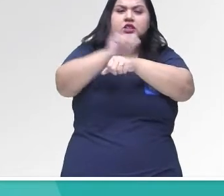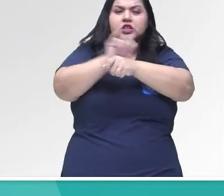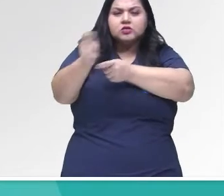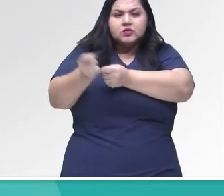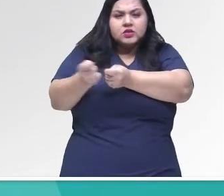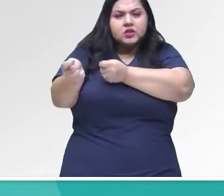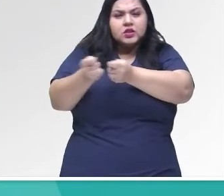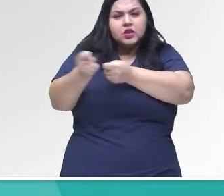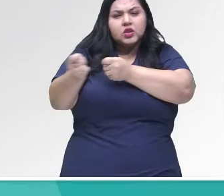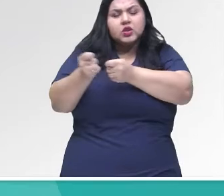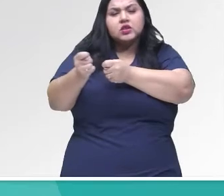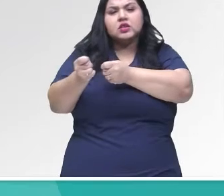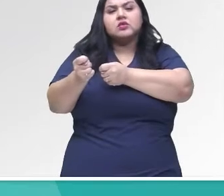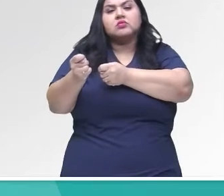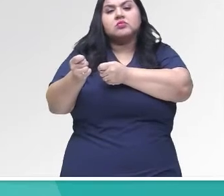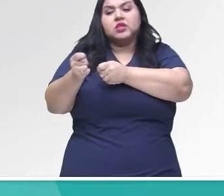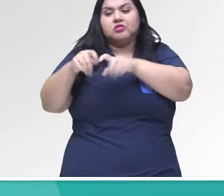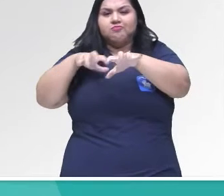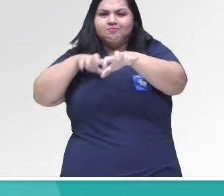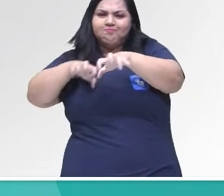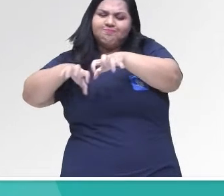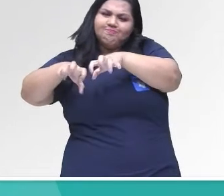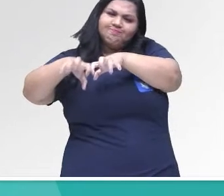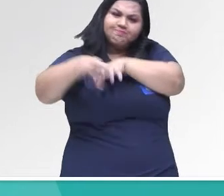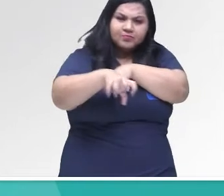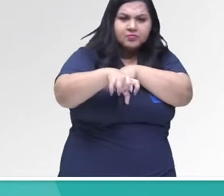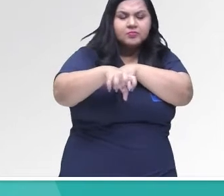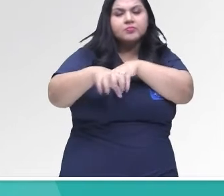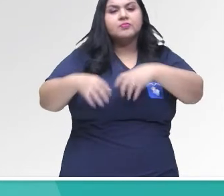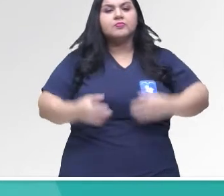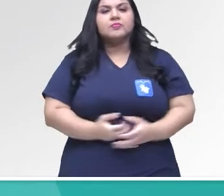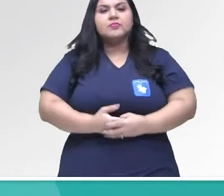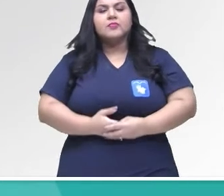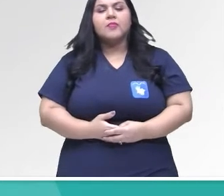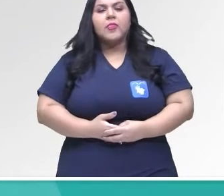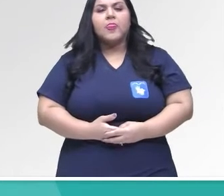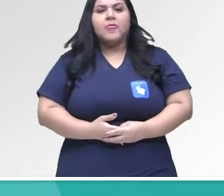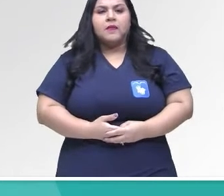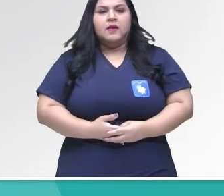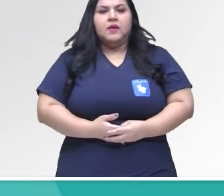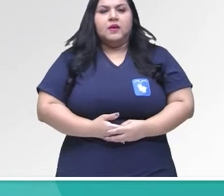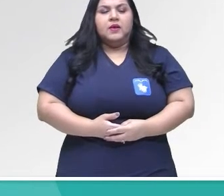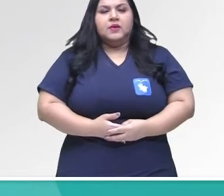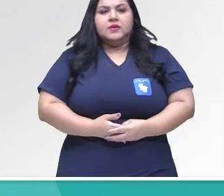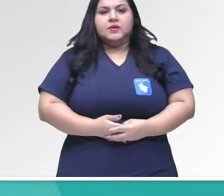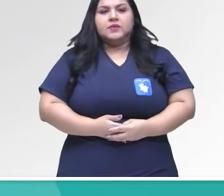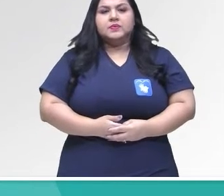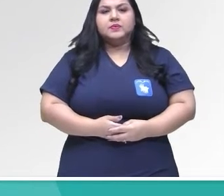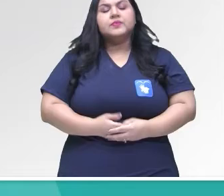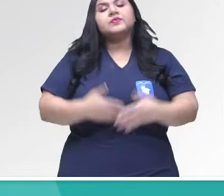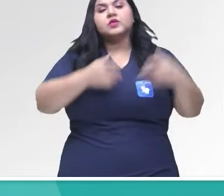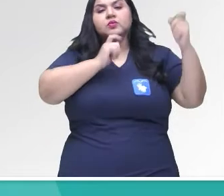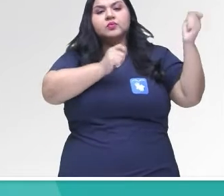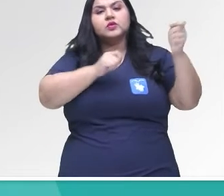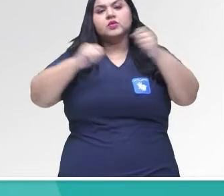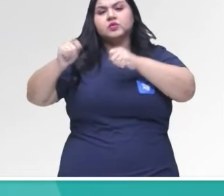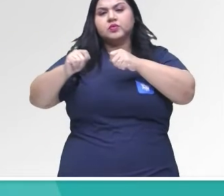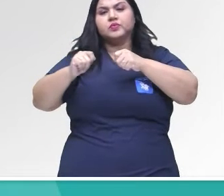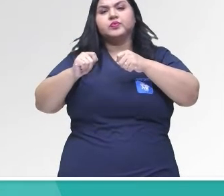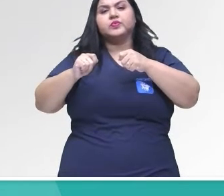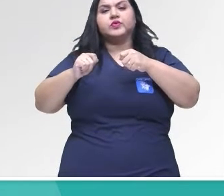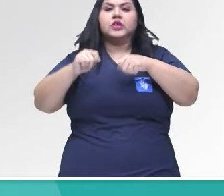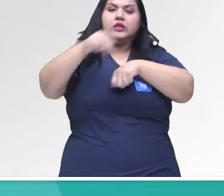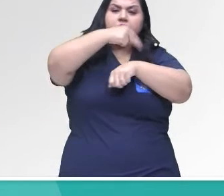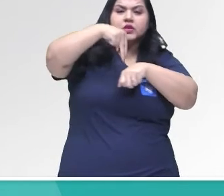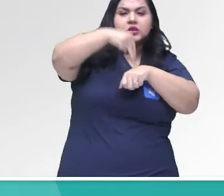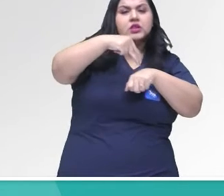povo pelos colonizadores. Muito bem, continuando. O maracatu de baque virado